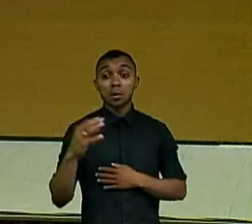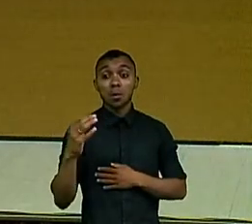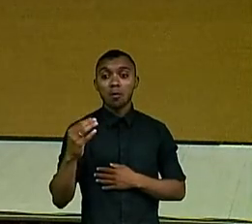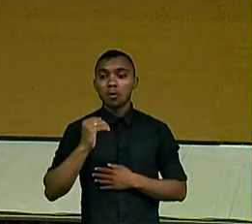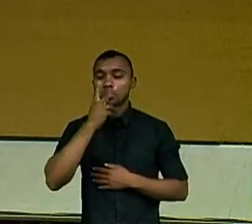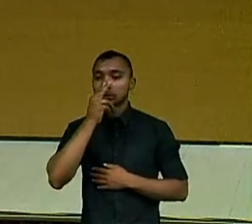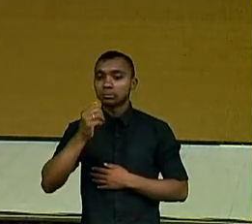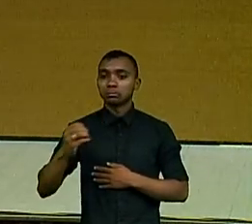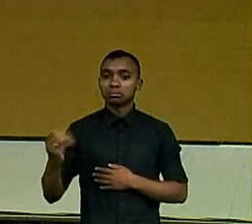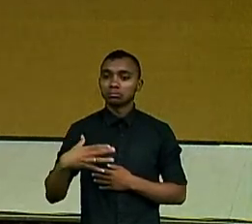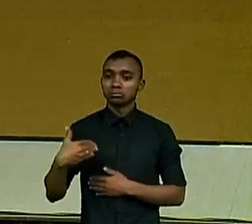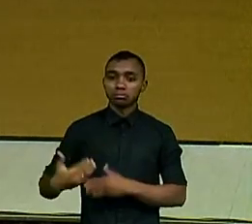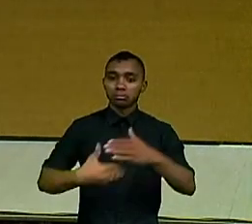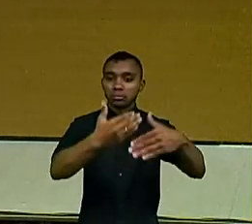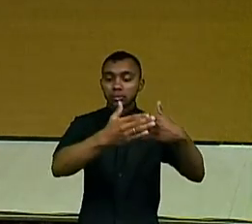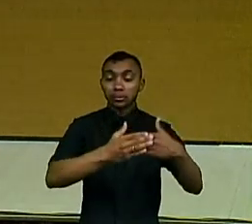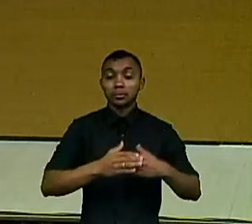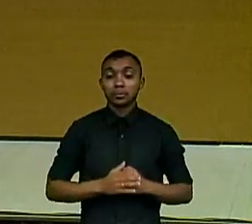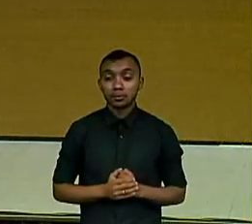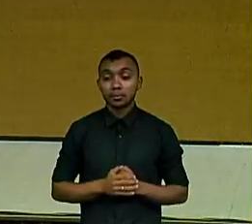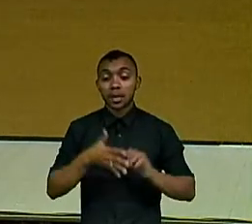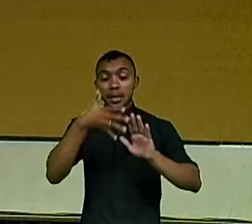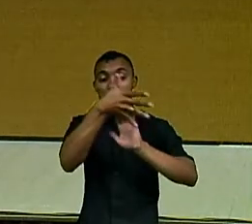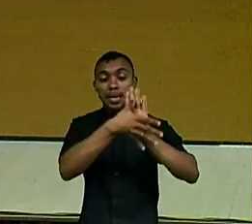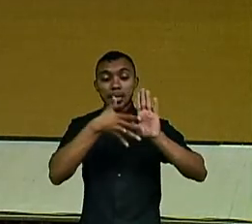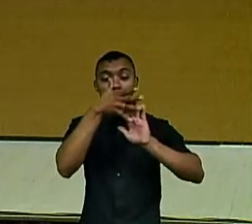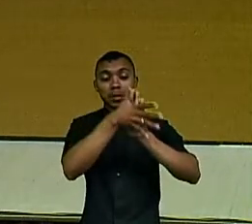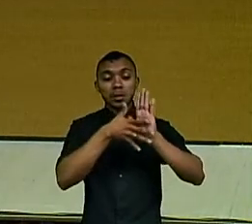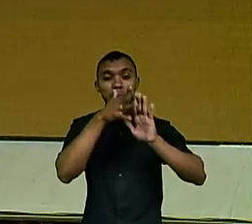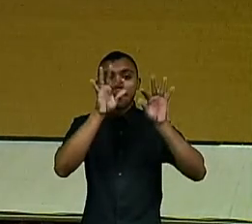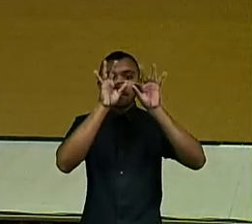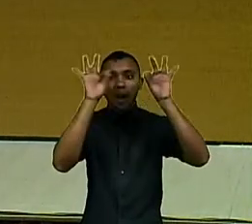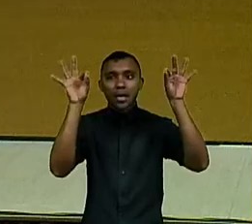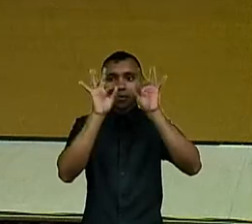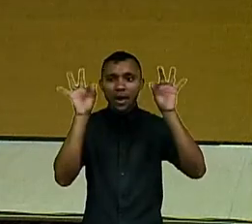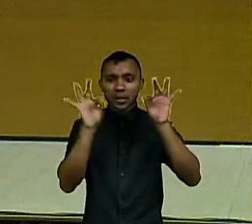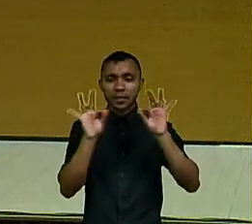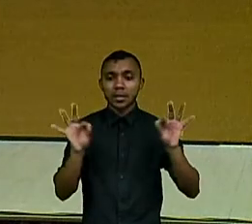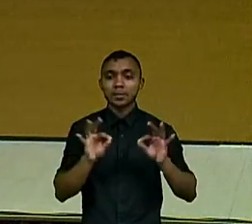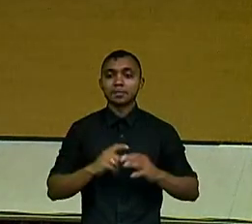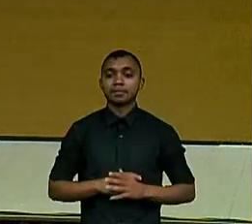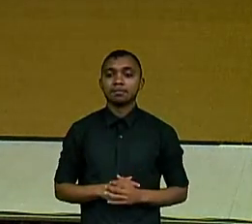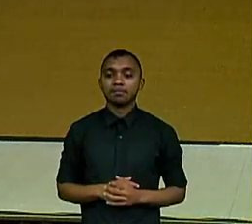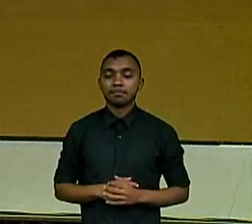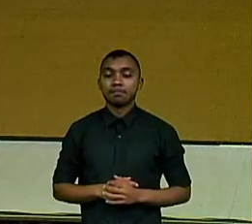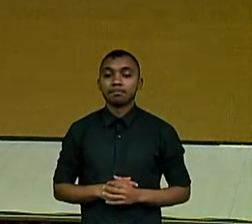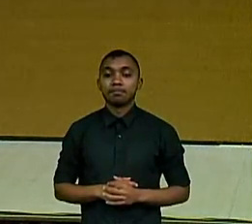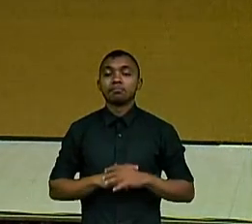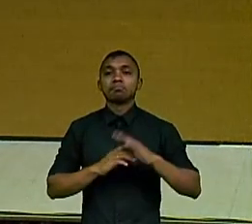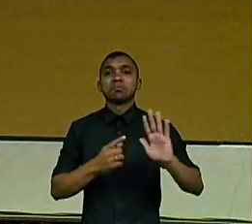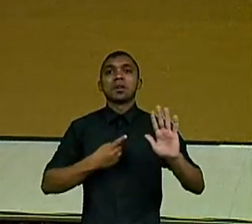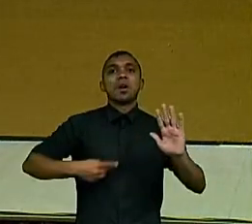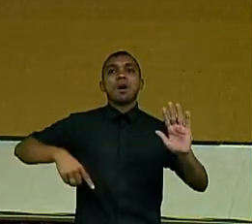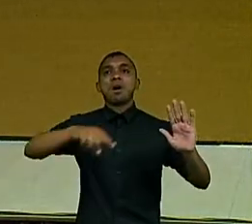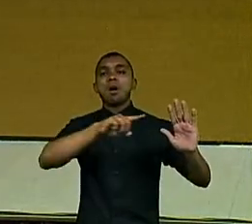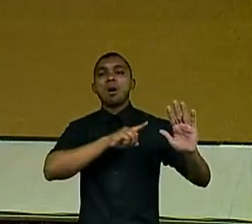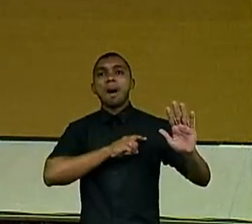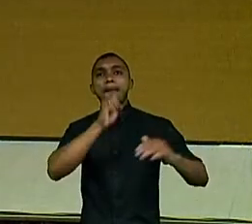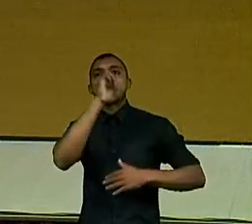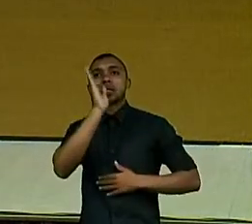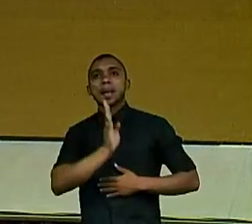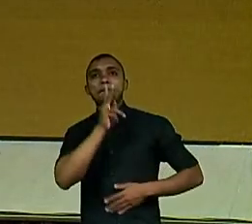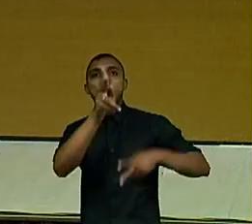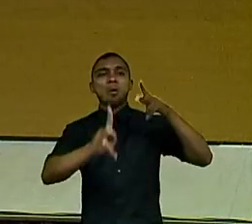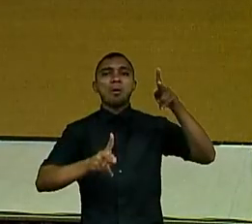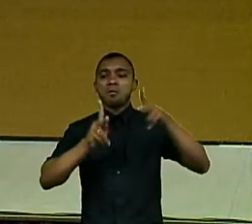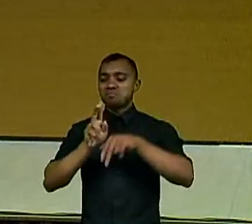diz o seguinte na primeira as primeiras linhas dessa constituição nós representantes do povo brasileiro Quem eram